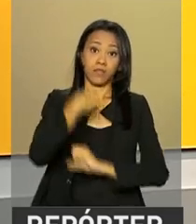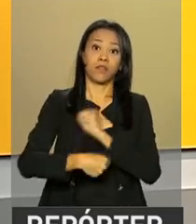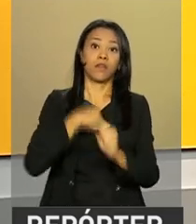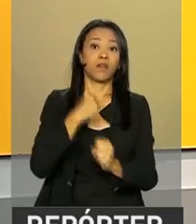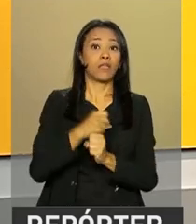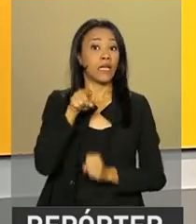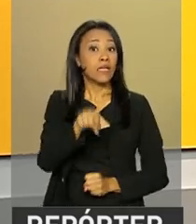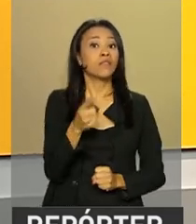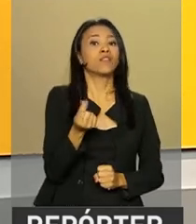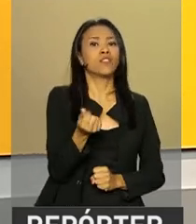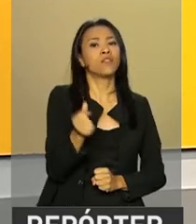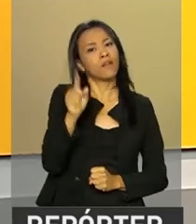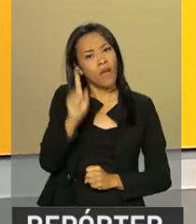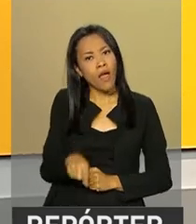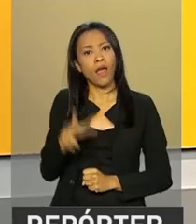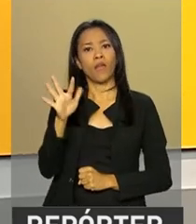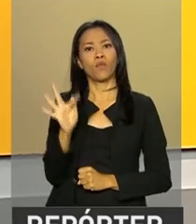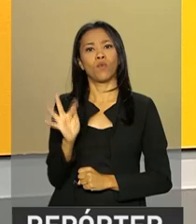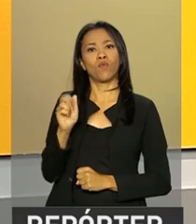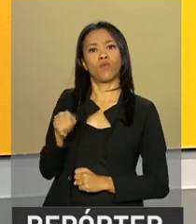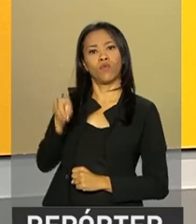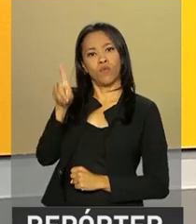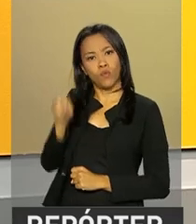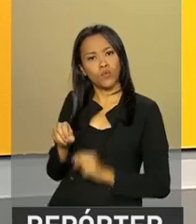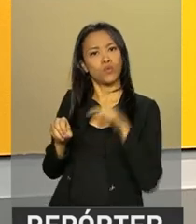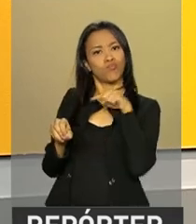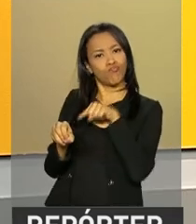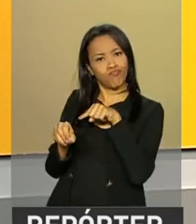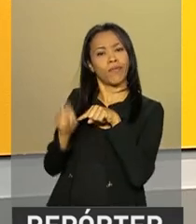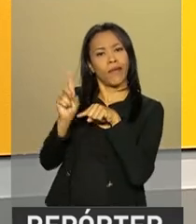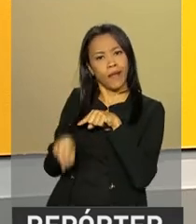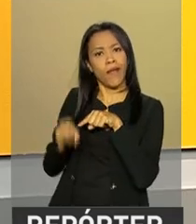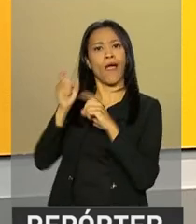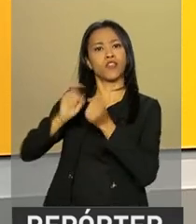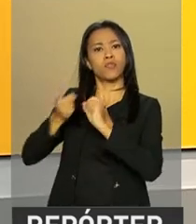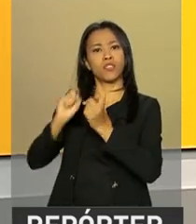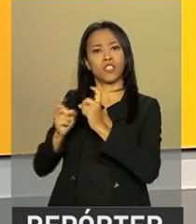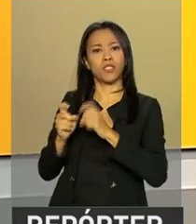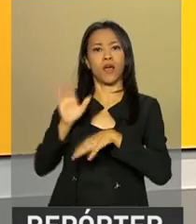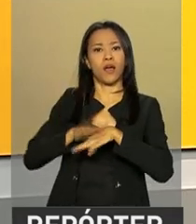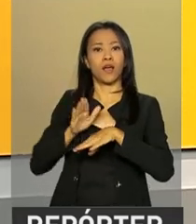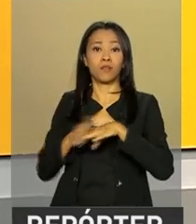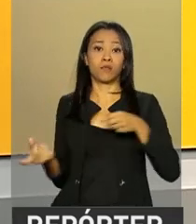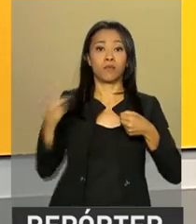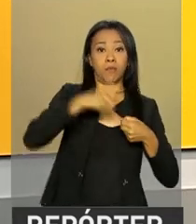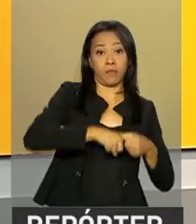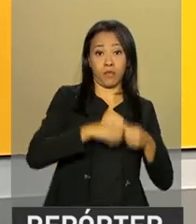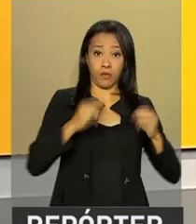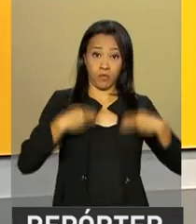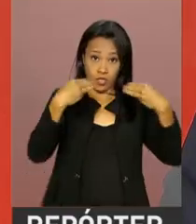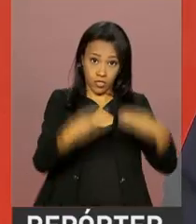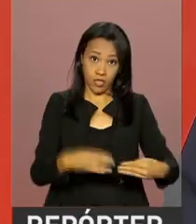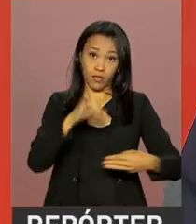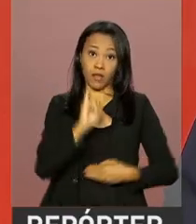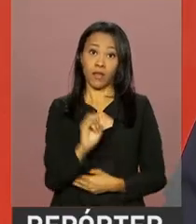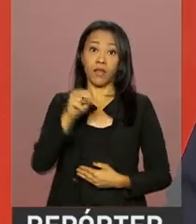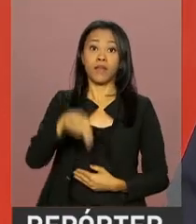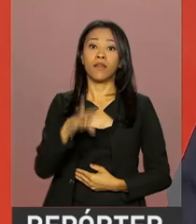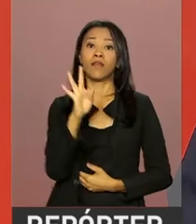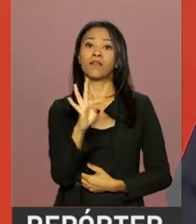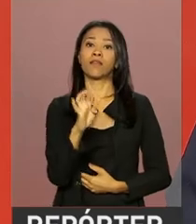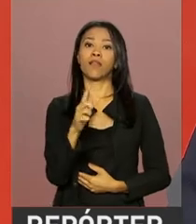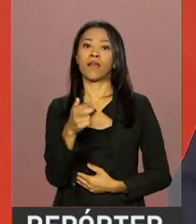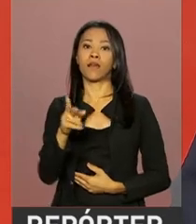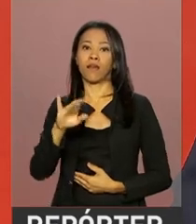recursos são do fundo constitucional que é administrado pelo Ministério da Integração Nacional